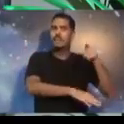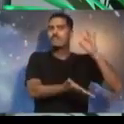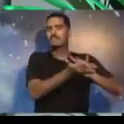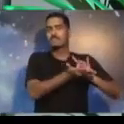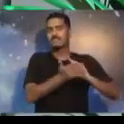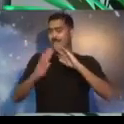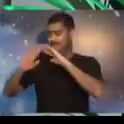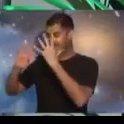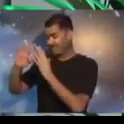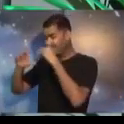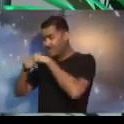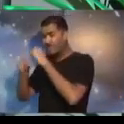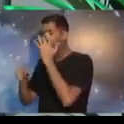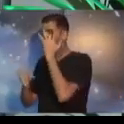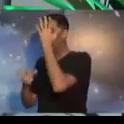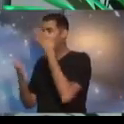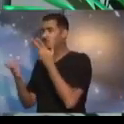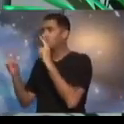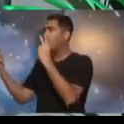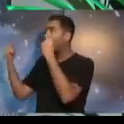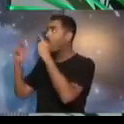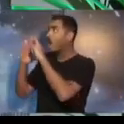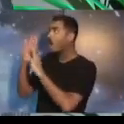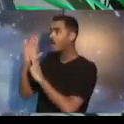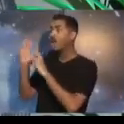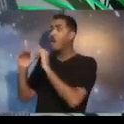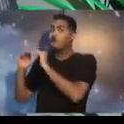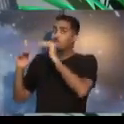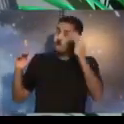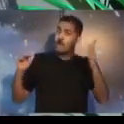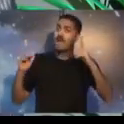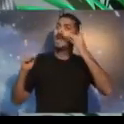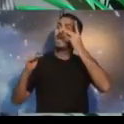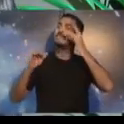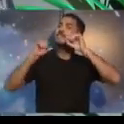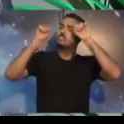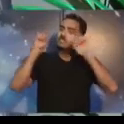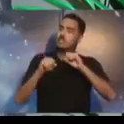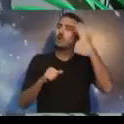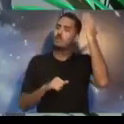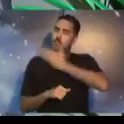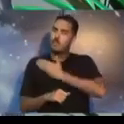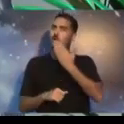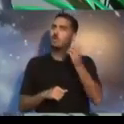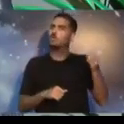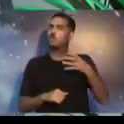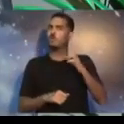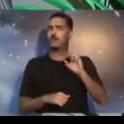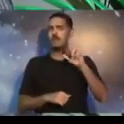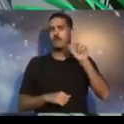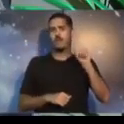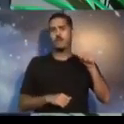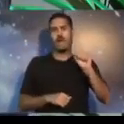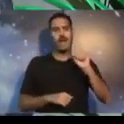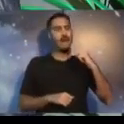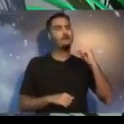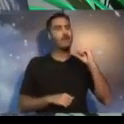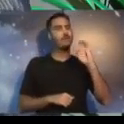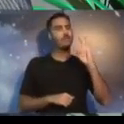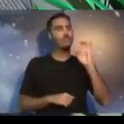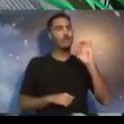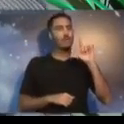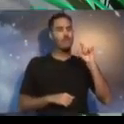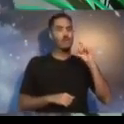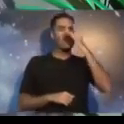é que está o testemunho do apóstolo da nova era, que não vai ser